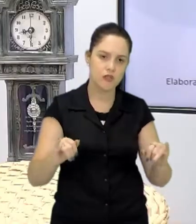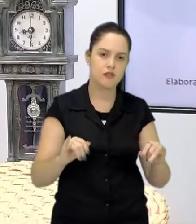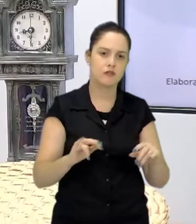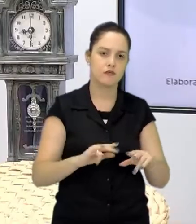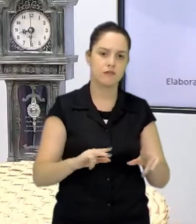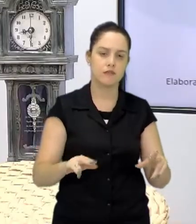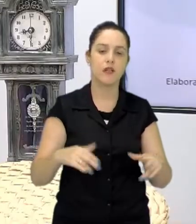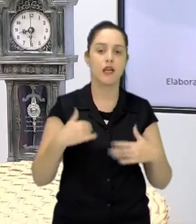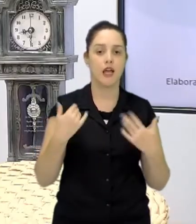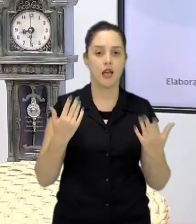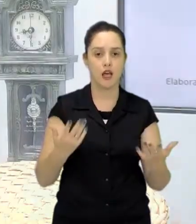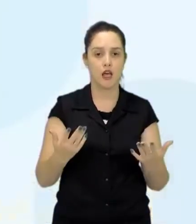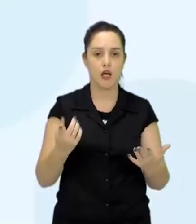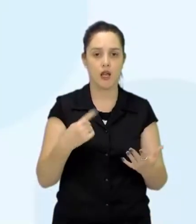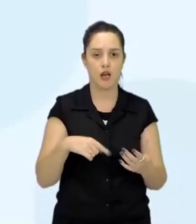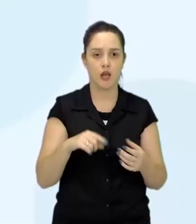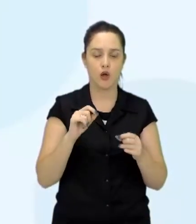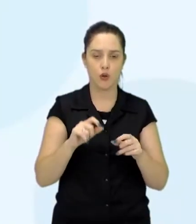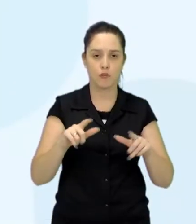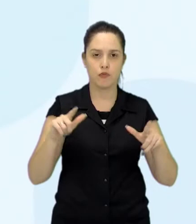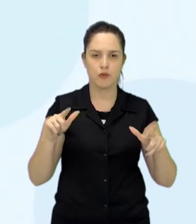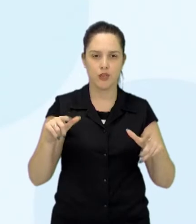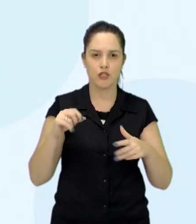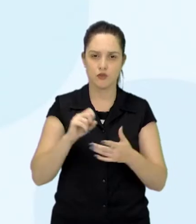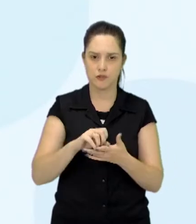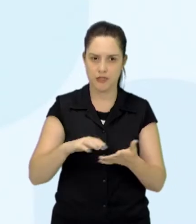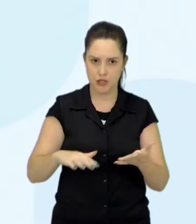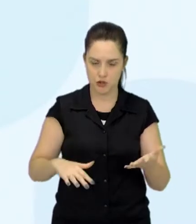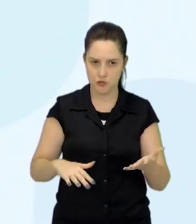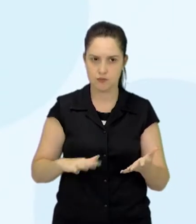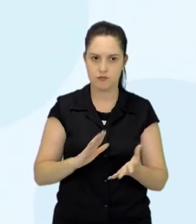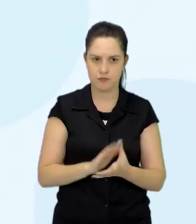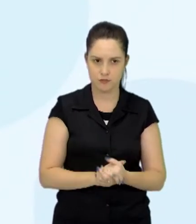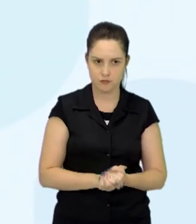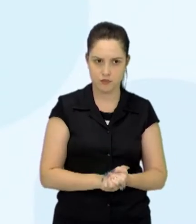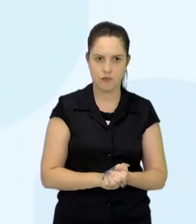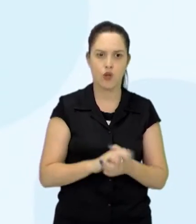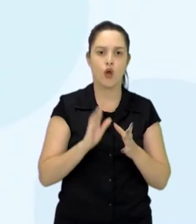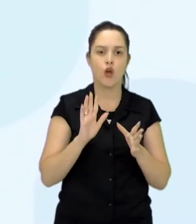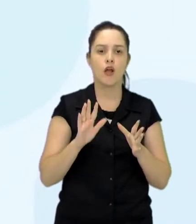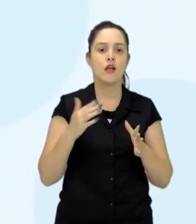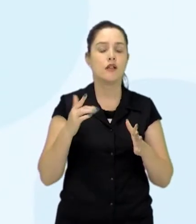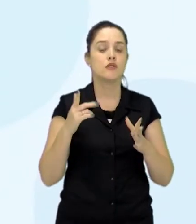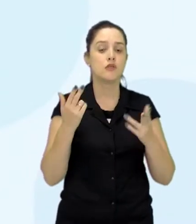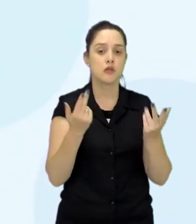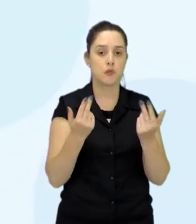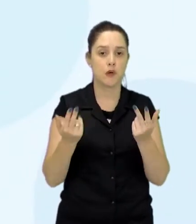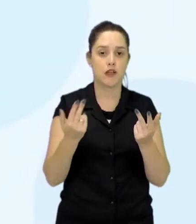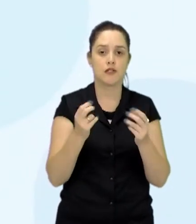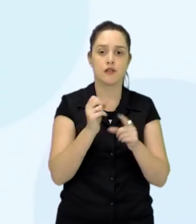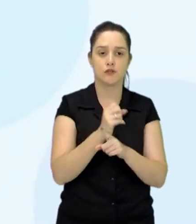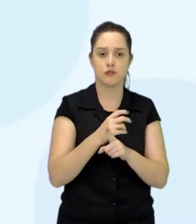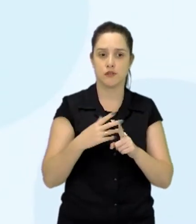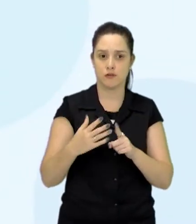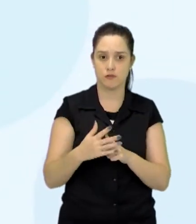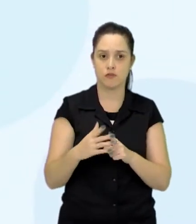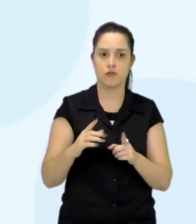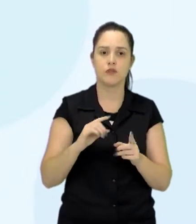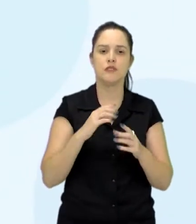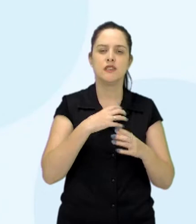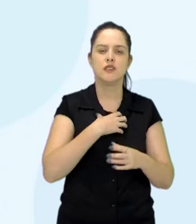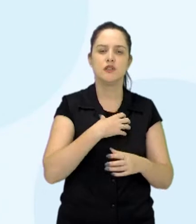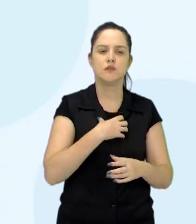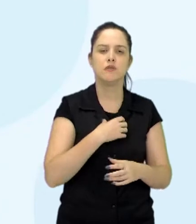Então, olha só. Dá uma olhadinha na tela a nossa atividade. Então, o fato de não sermos iguais traz à sociedade um amplo sentido